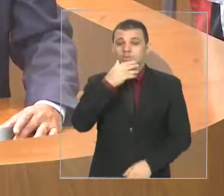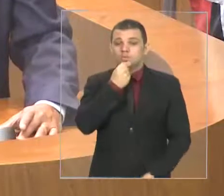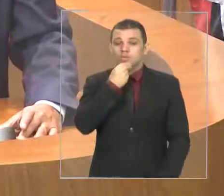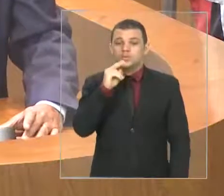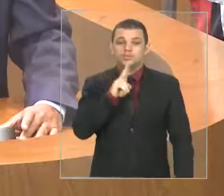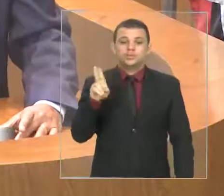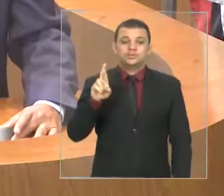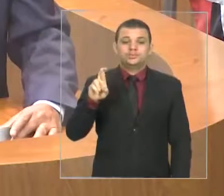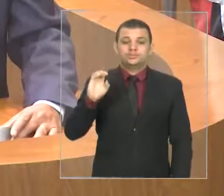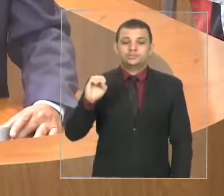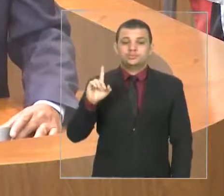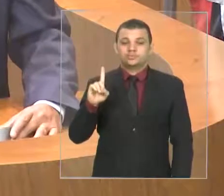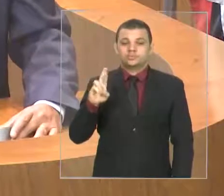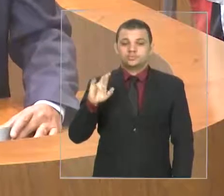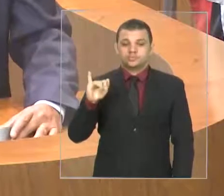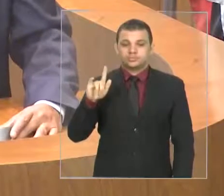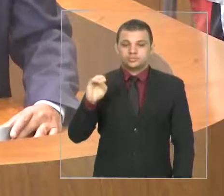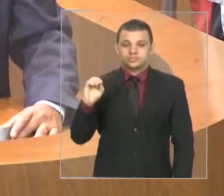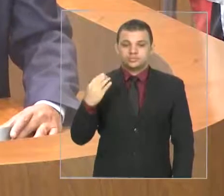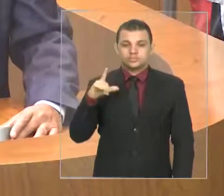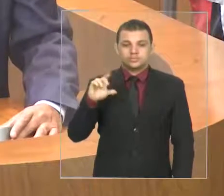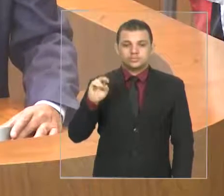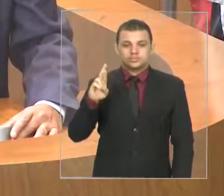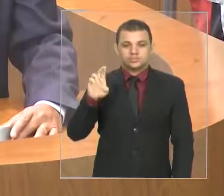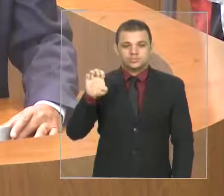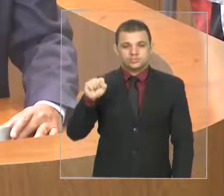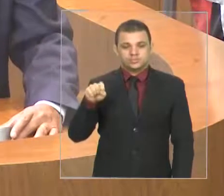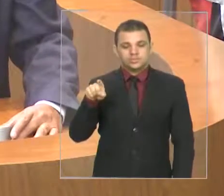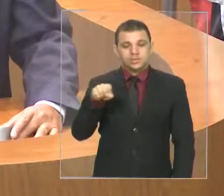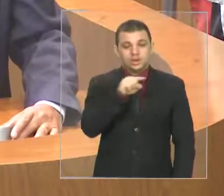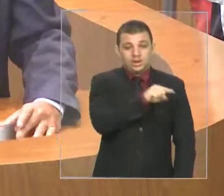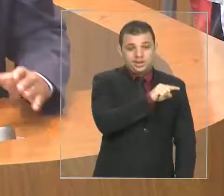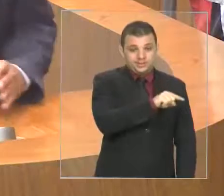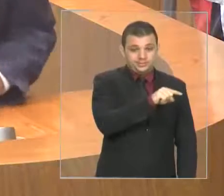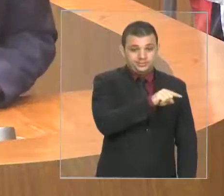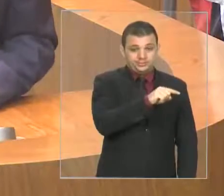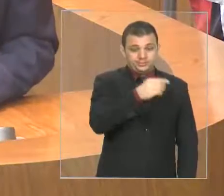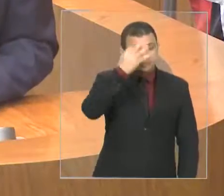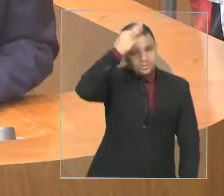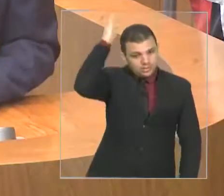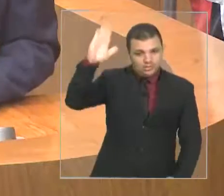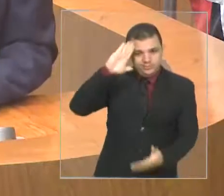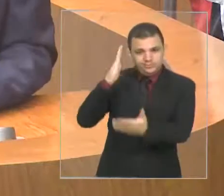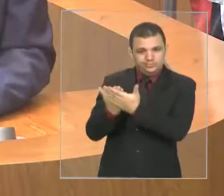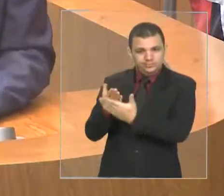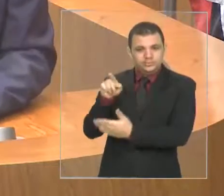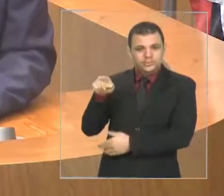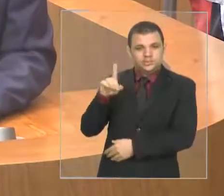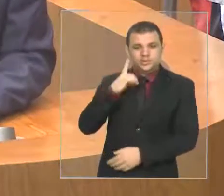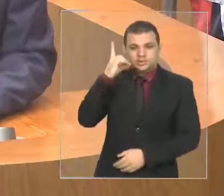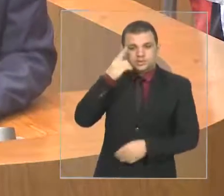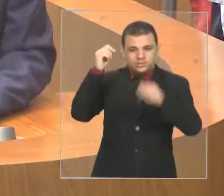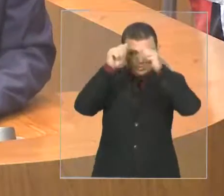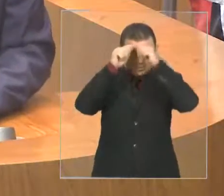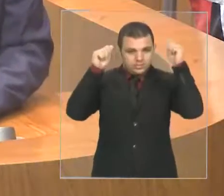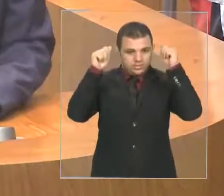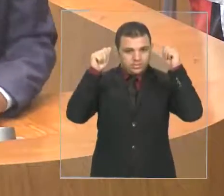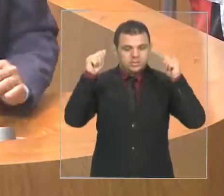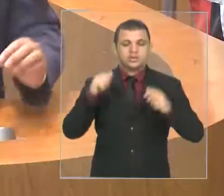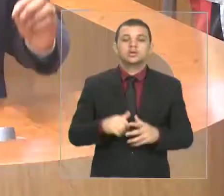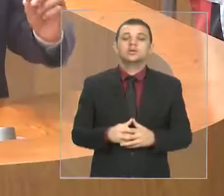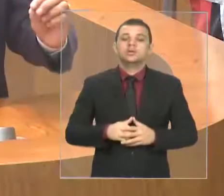seu deputado de confiança e que era assessor parlamentar, e que houve uma